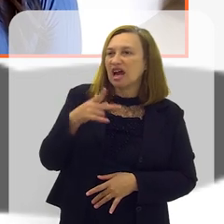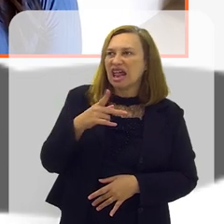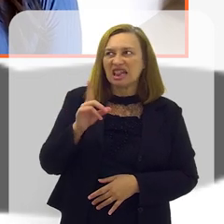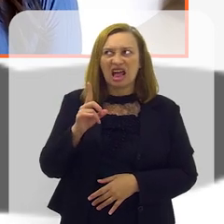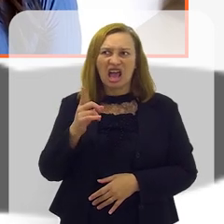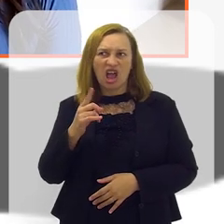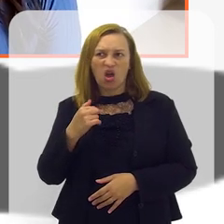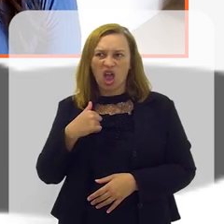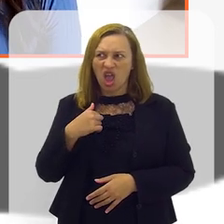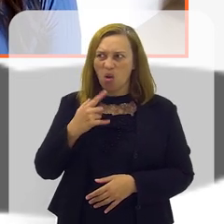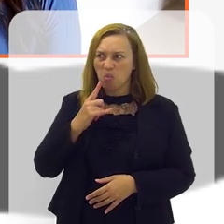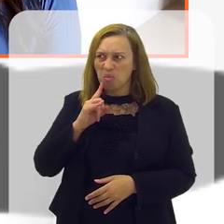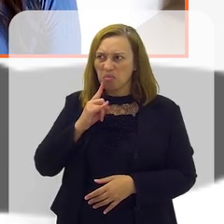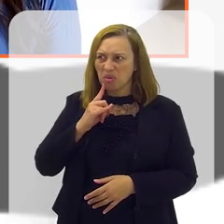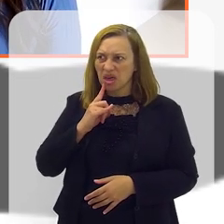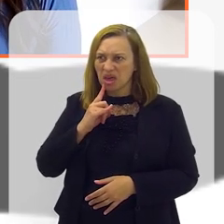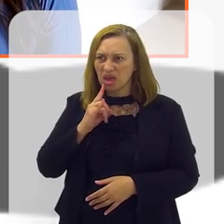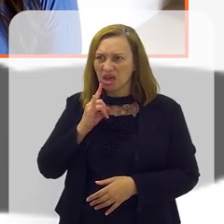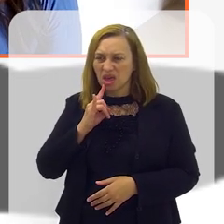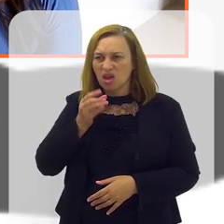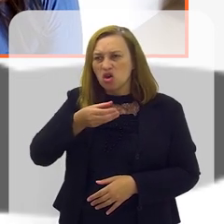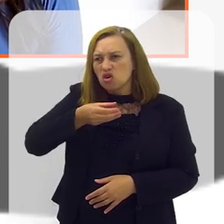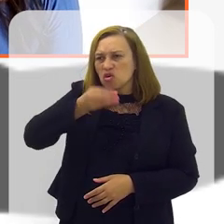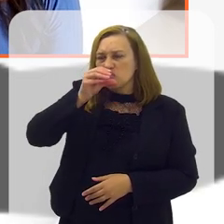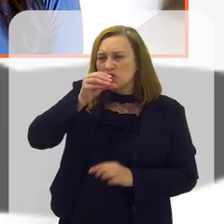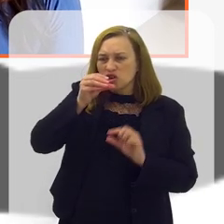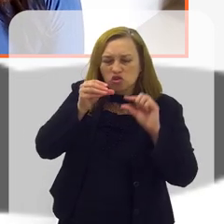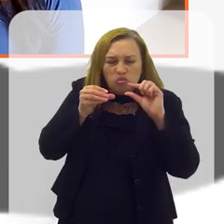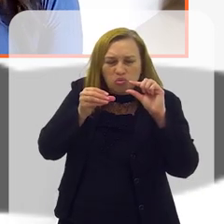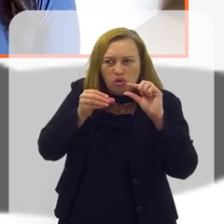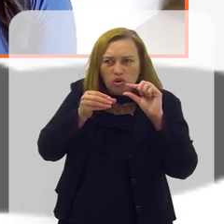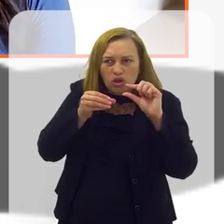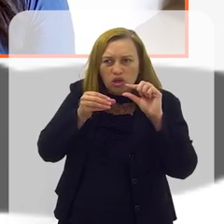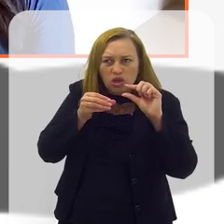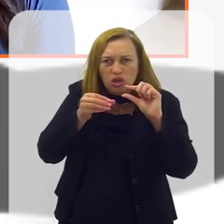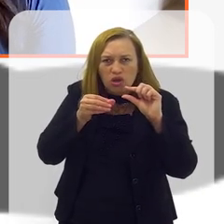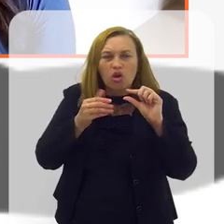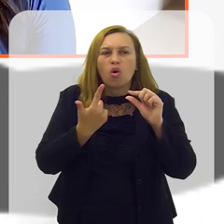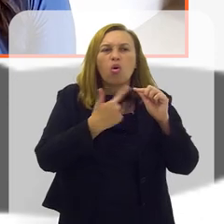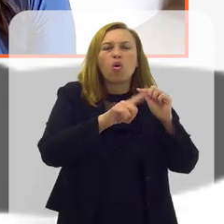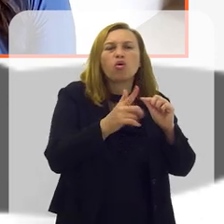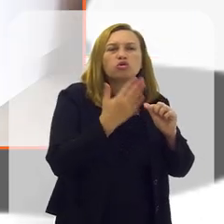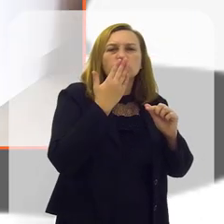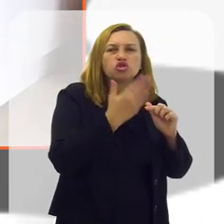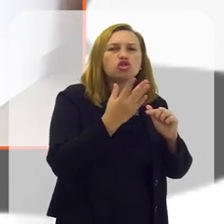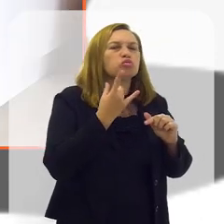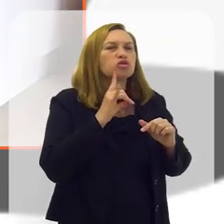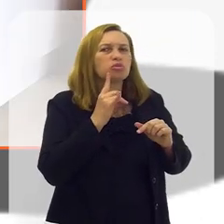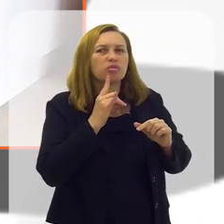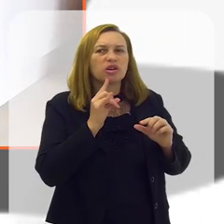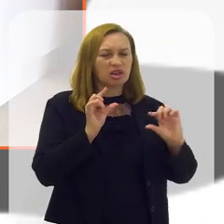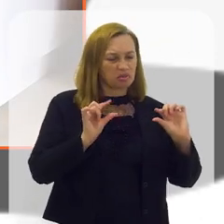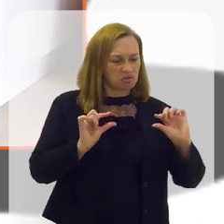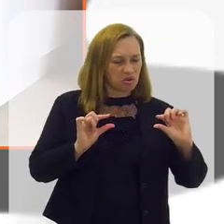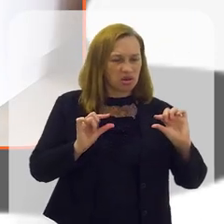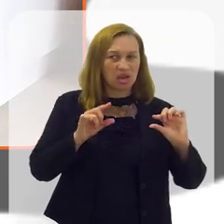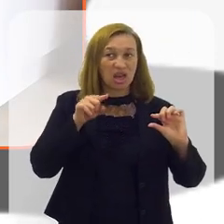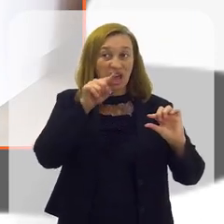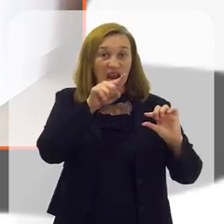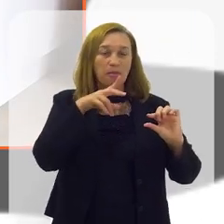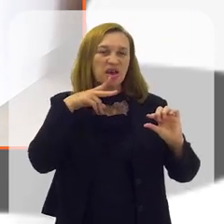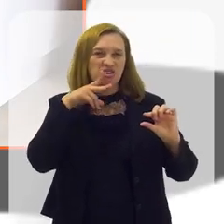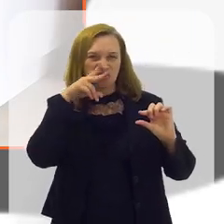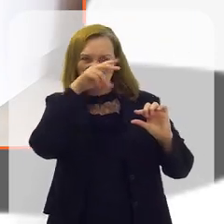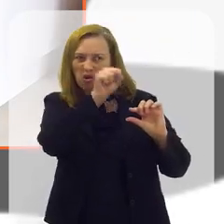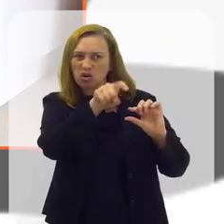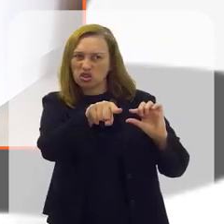aquela pessoa que às vezes fala: ah, não, né? Não vou tomar uma quantidade X dessa bebida. Eu vou beber outra, que é uma quantidade